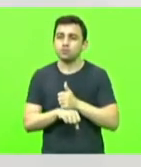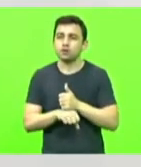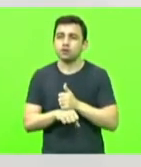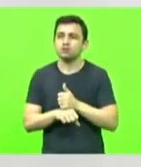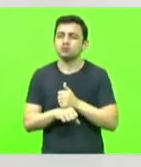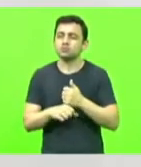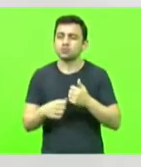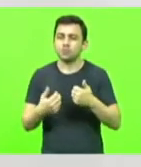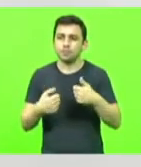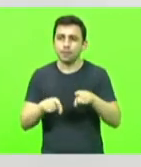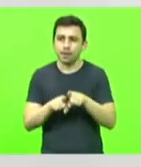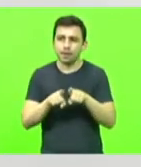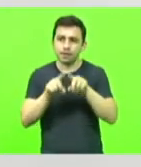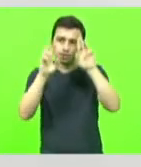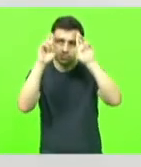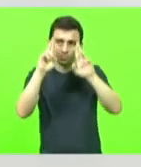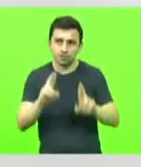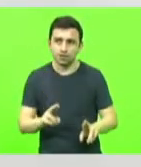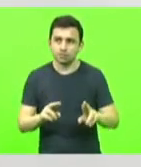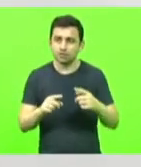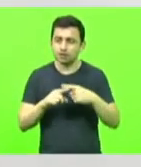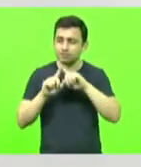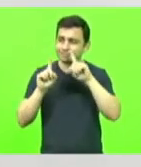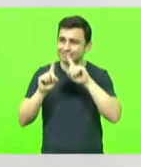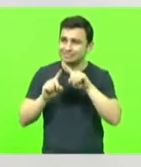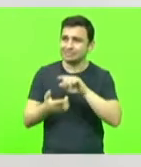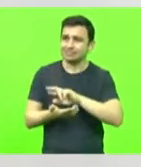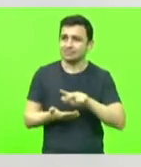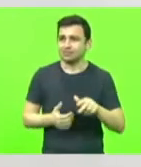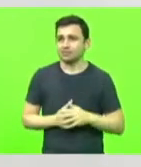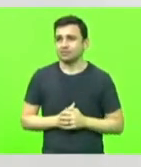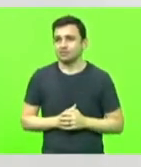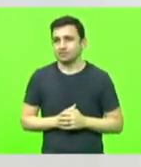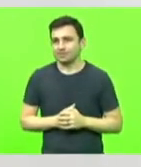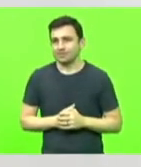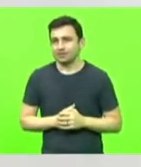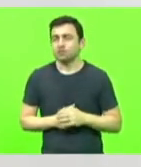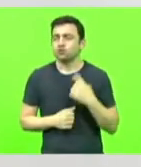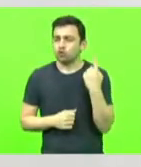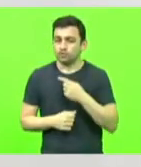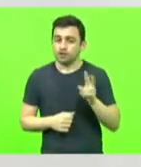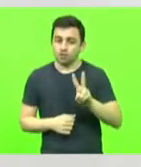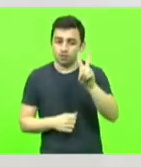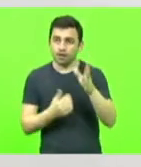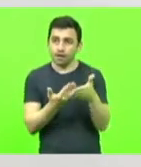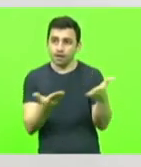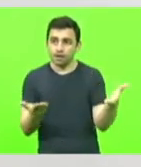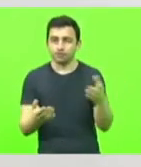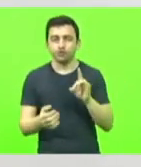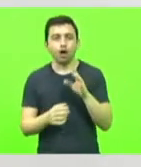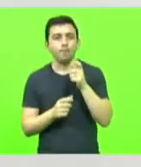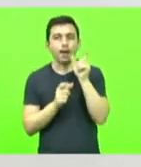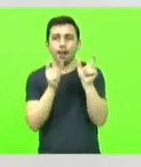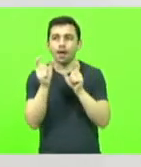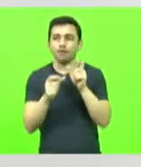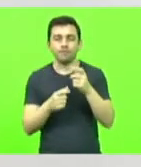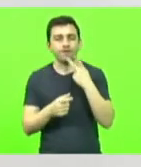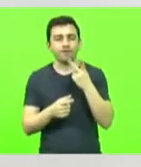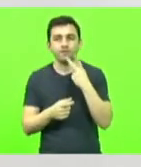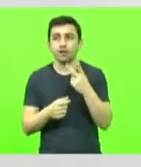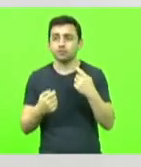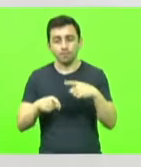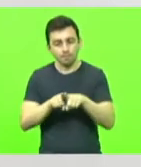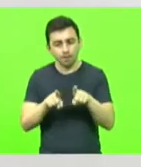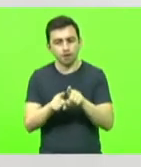por respeito, clamam por reconhecimento. Temos que valorizar o que temos, não só com palavras, mas com investimento,